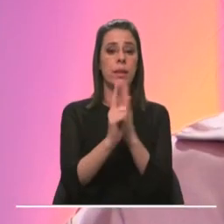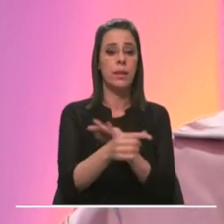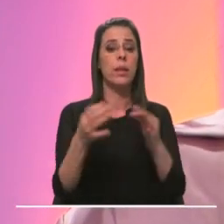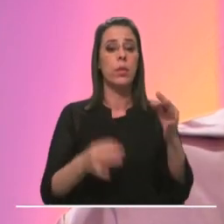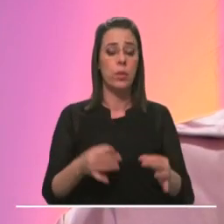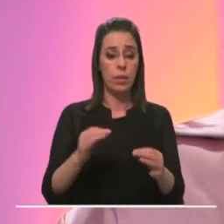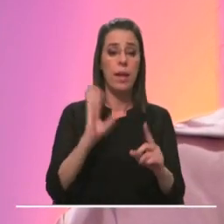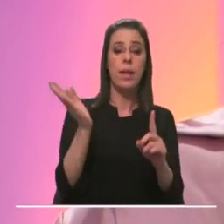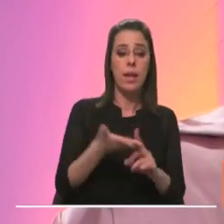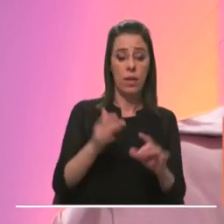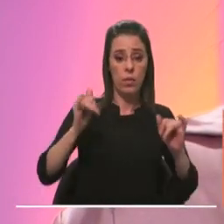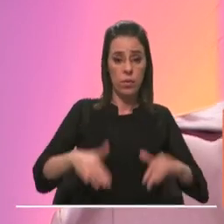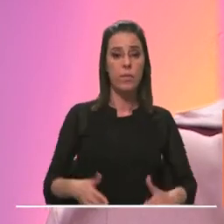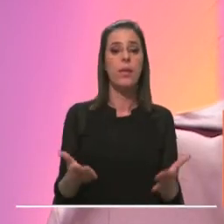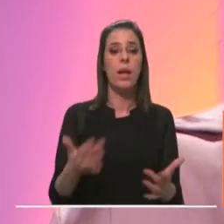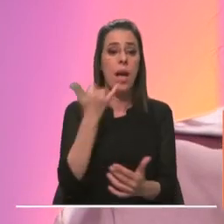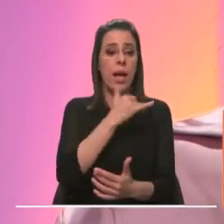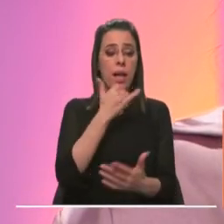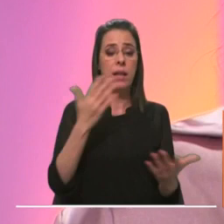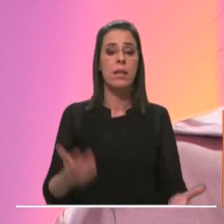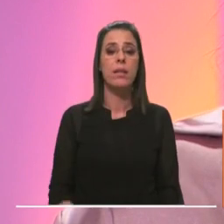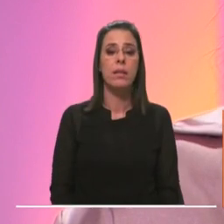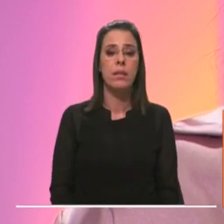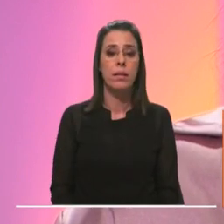tribunal, na sentença, no final da sentença, a rir-se.